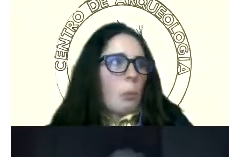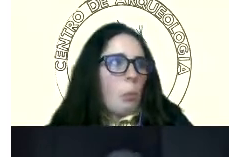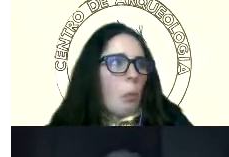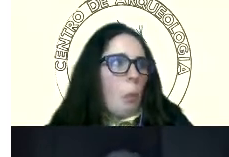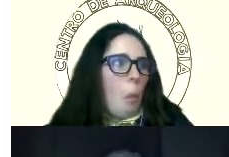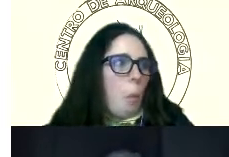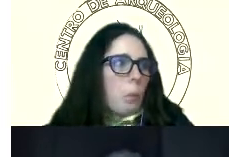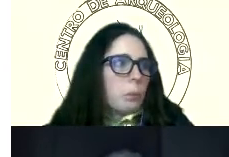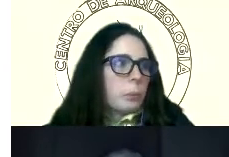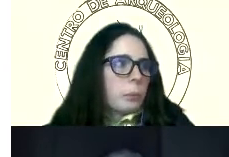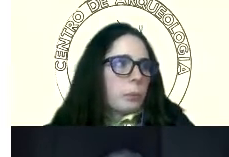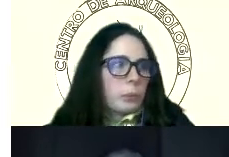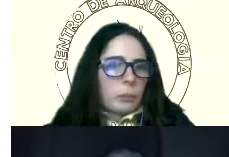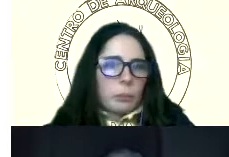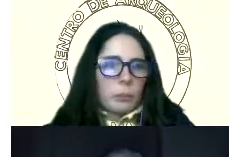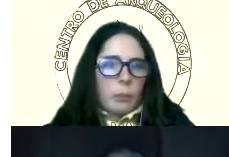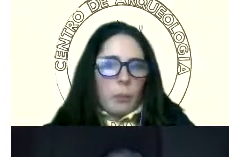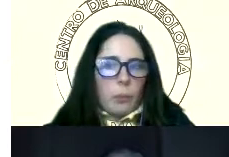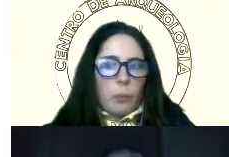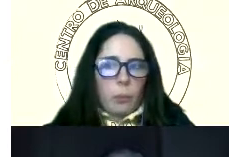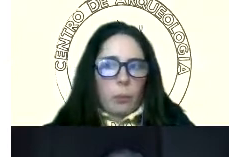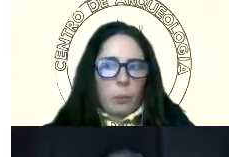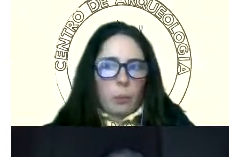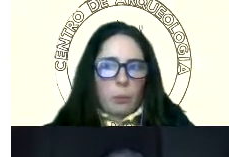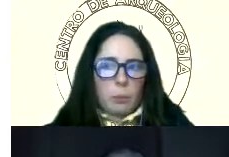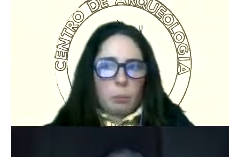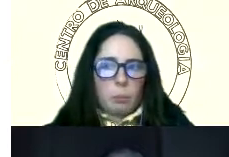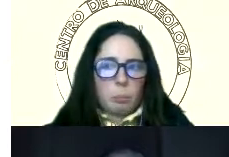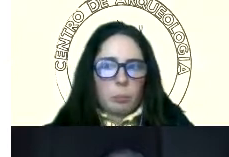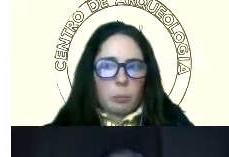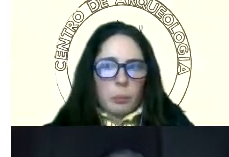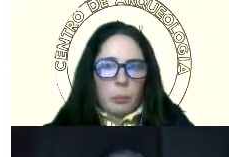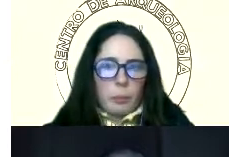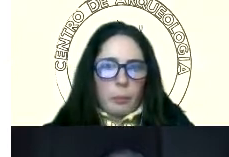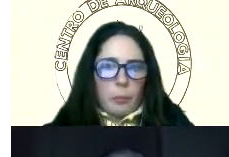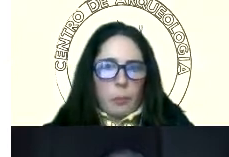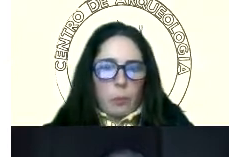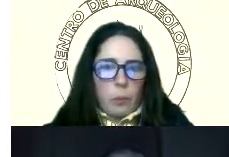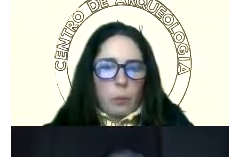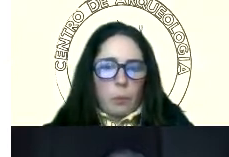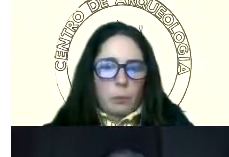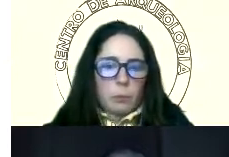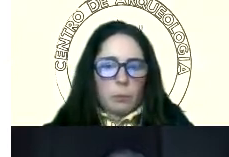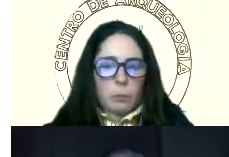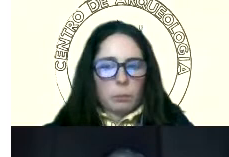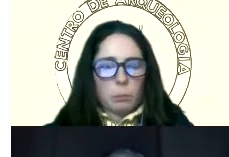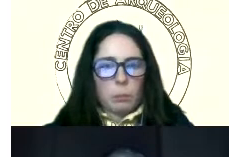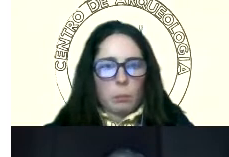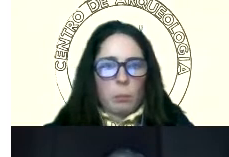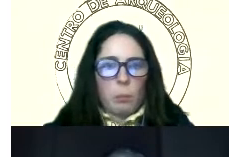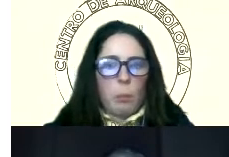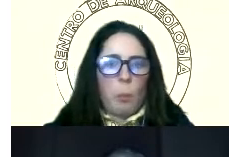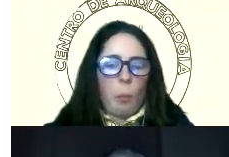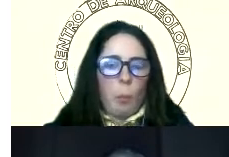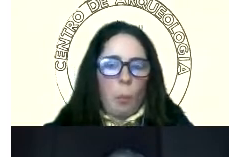ponto nós conseguiríamos ir no detalhe geométrico do edifício, que é extremamente importante para respeitar a sua